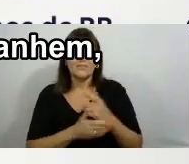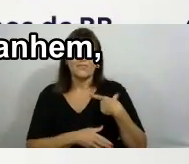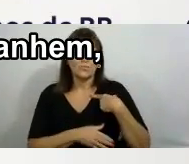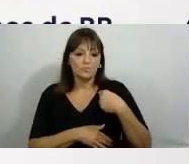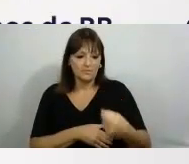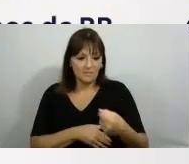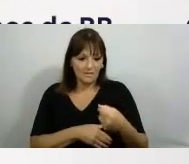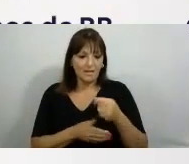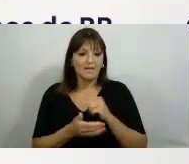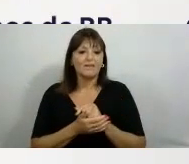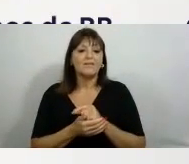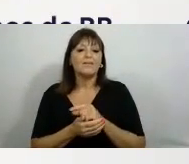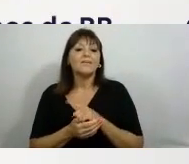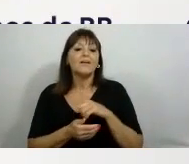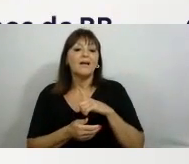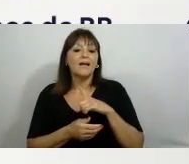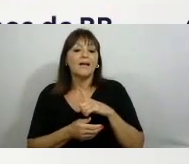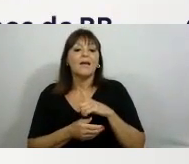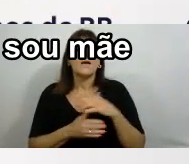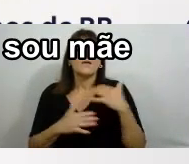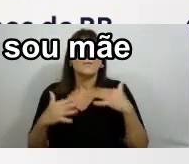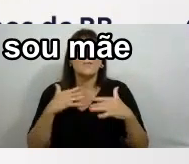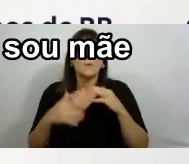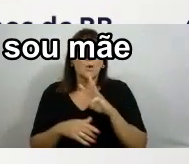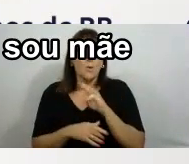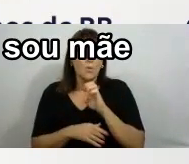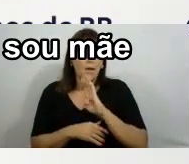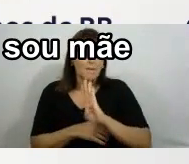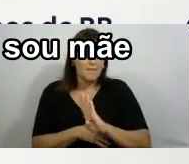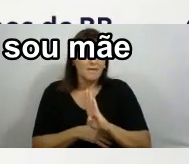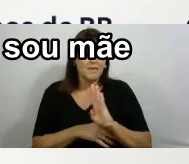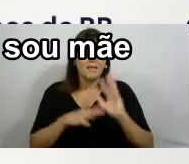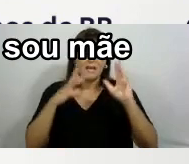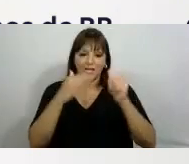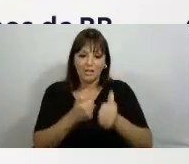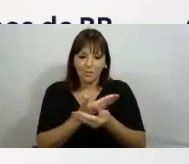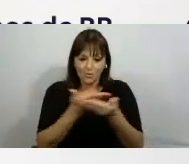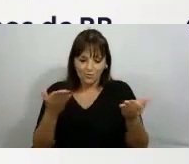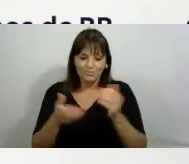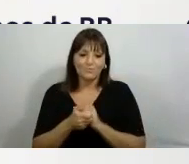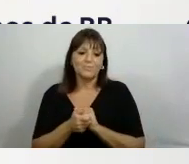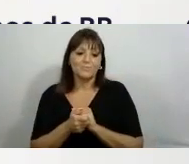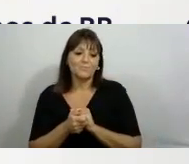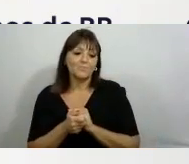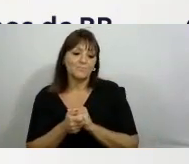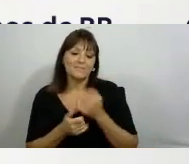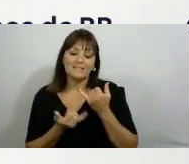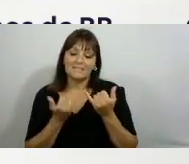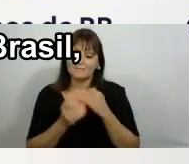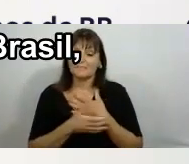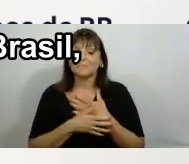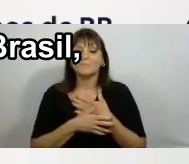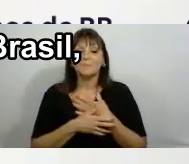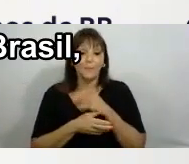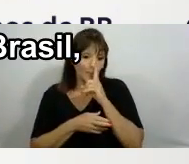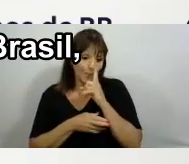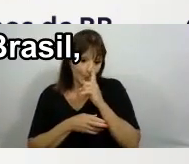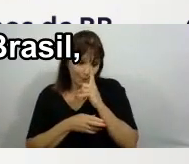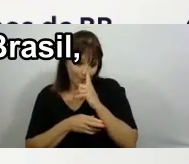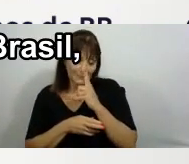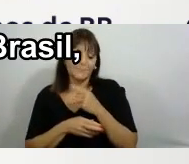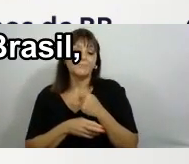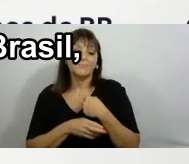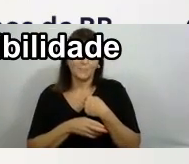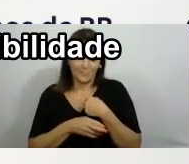para Todos, acompanhem, por favor. E aí coloquei algumas informações extras ali. Eu sou mãe de um rapaz de 22 anos. Eu